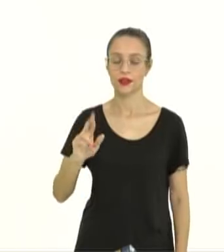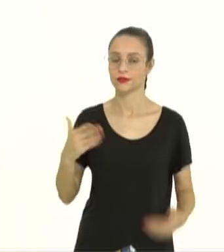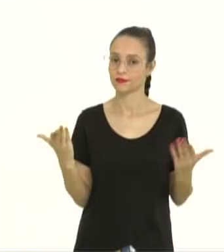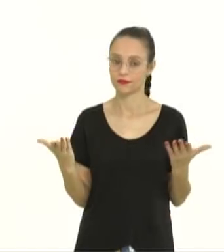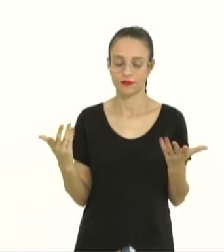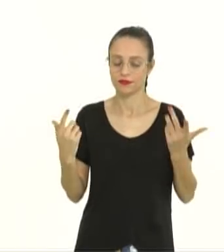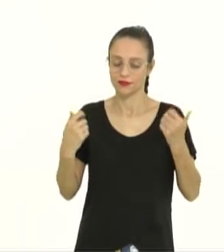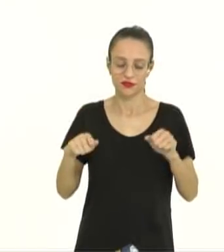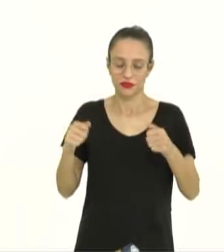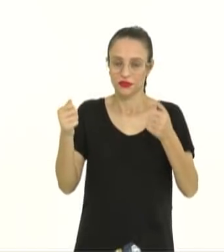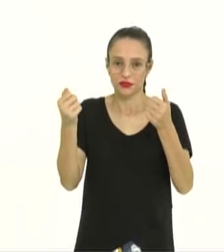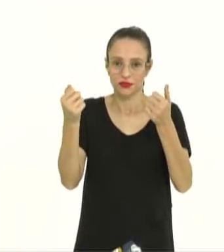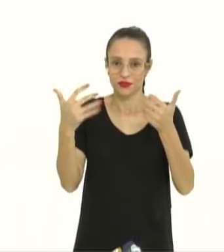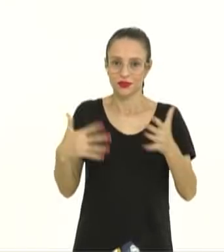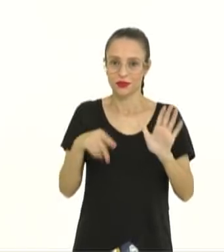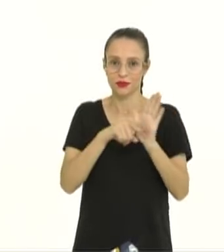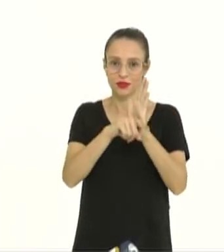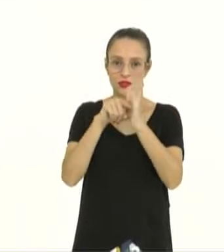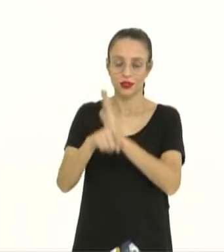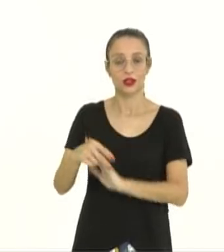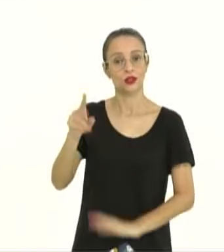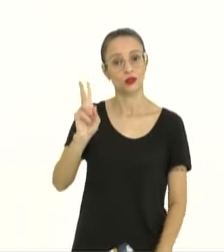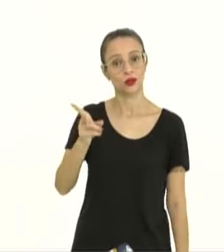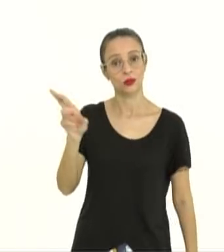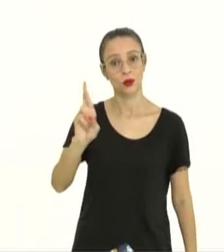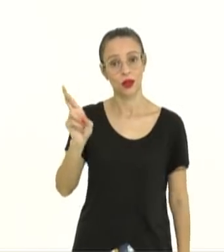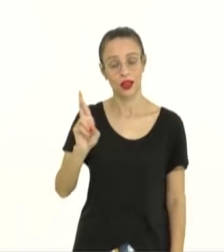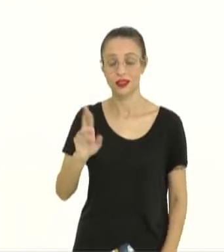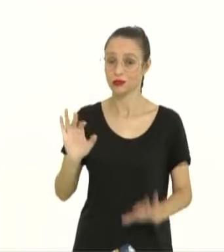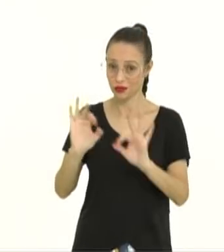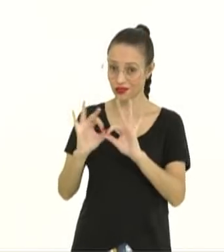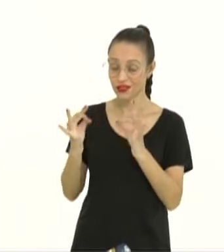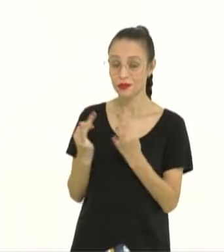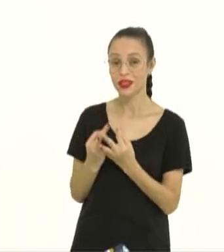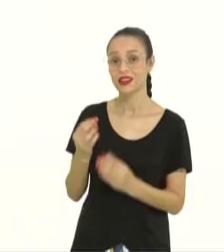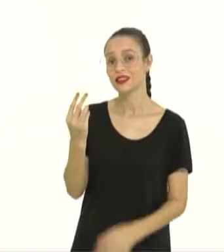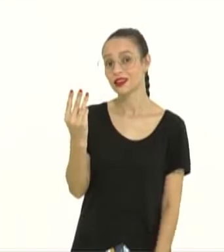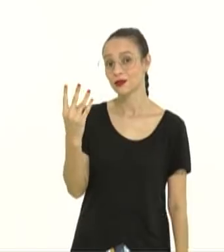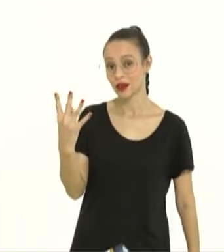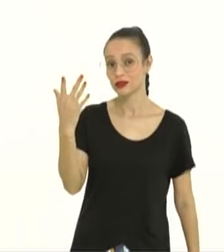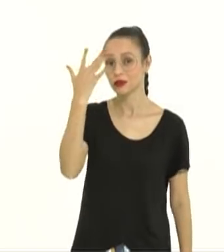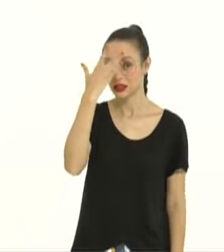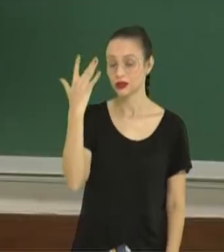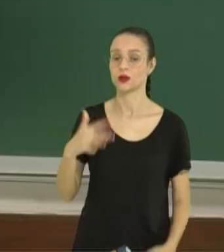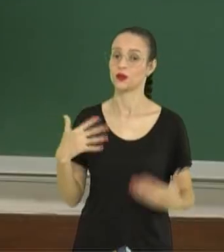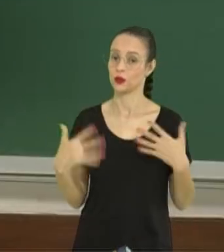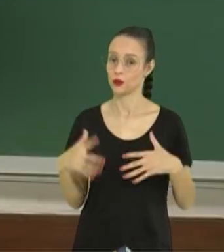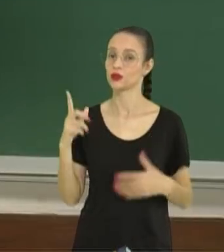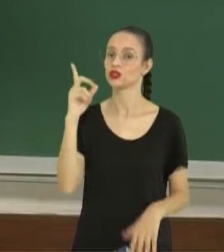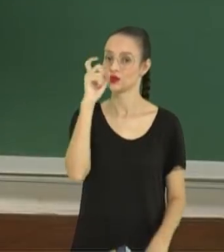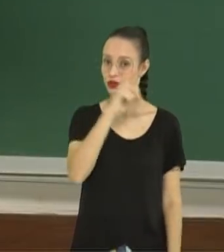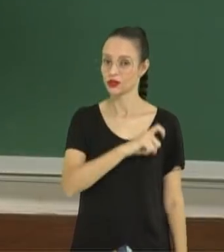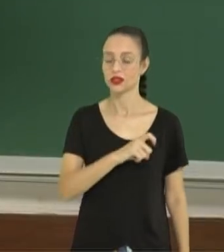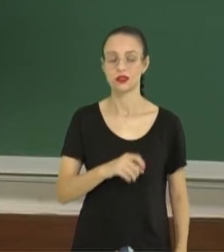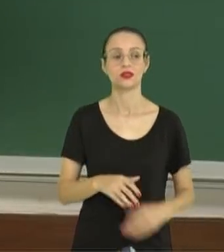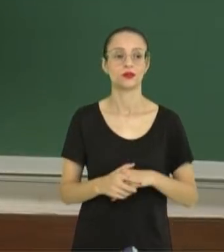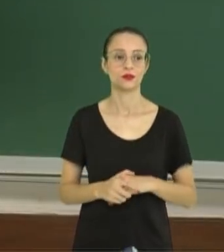precisa pesquisar muito, que R$ 2.000 para sustentar uma família aí de 3 ou 4 pessoas já é uma dificuldade muito grande,